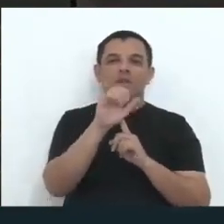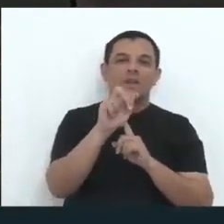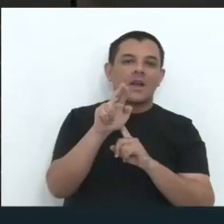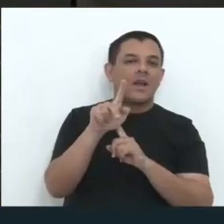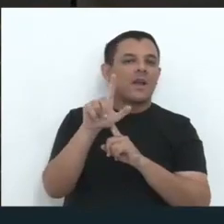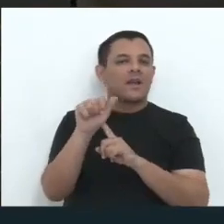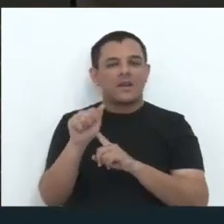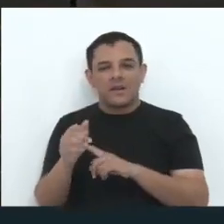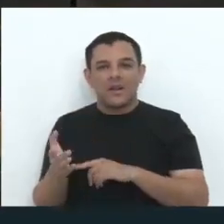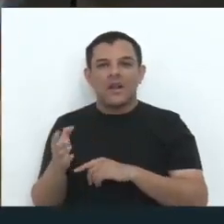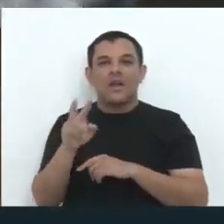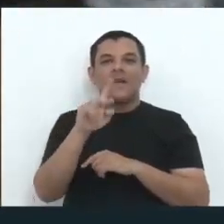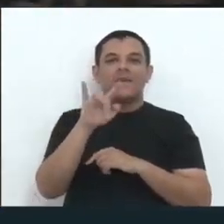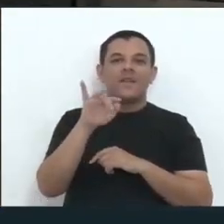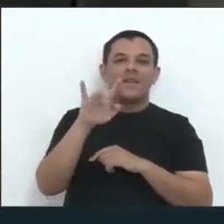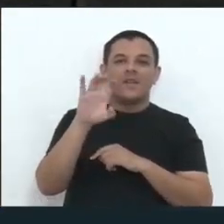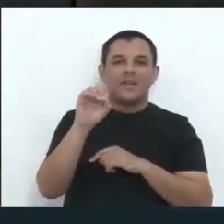Virgílio.